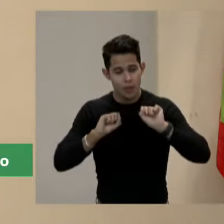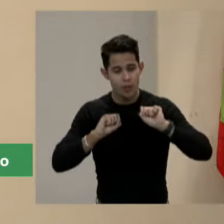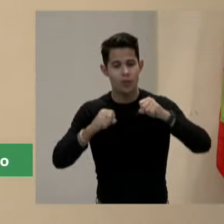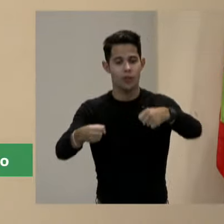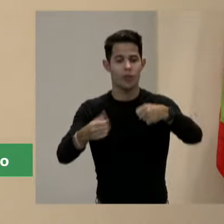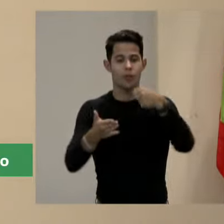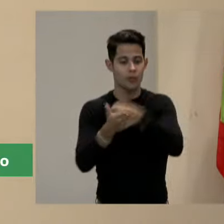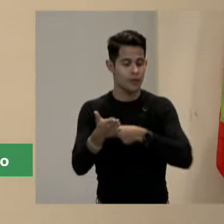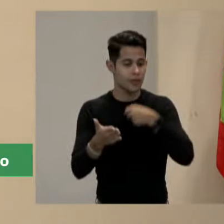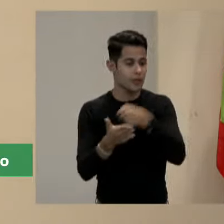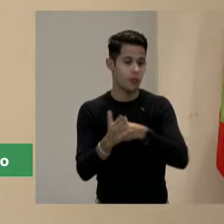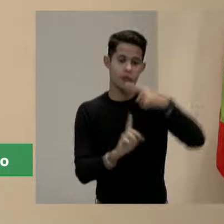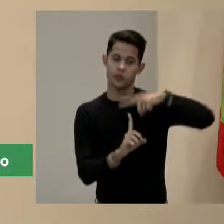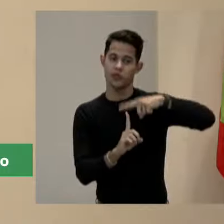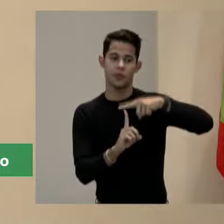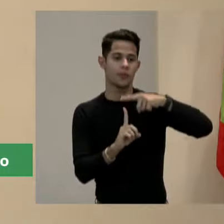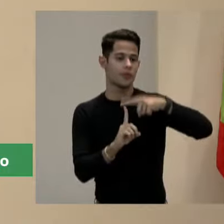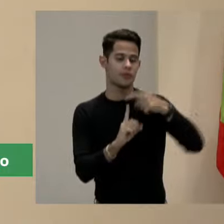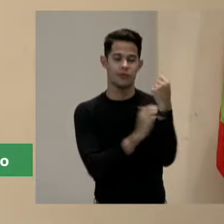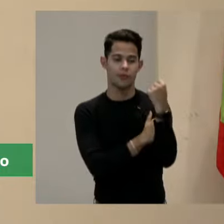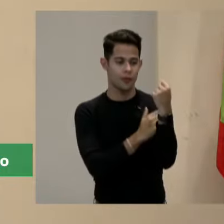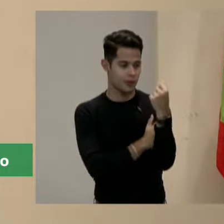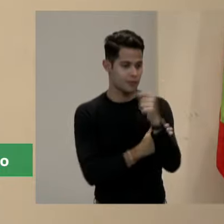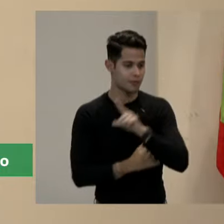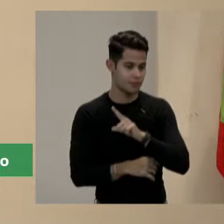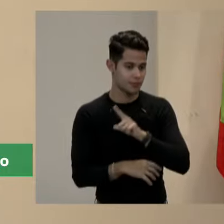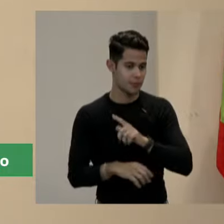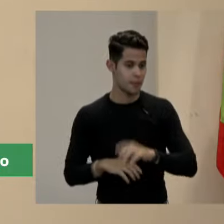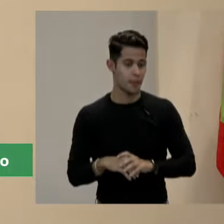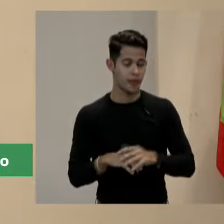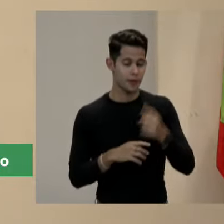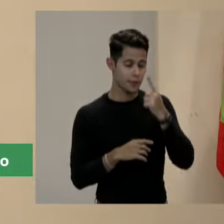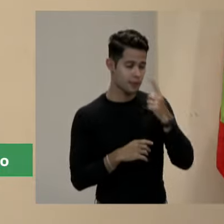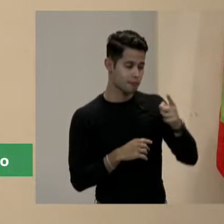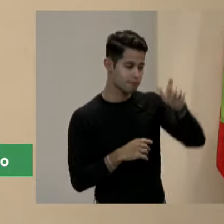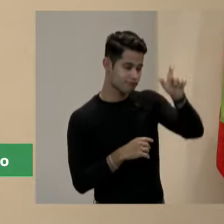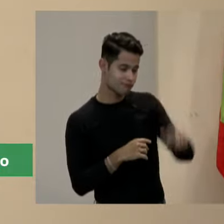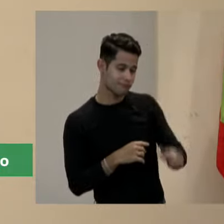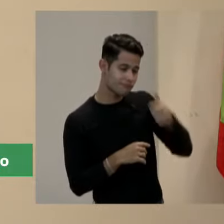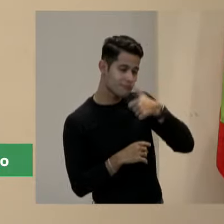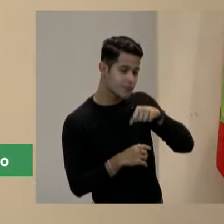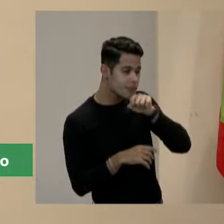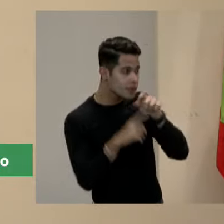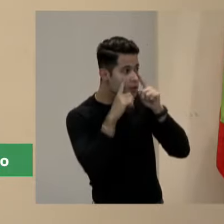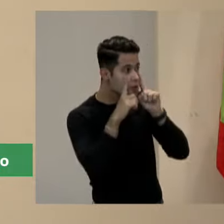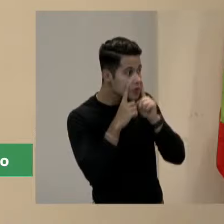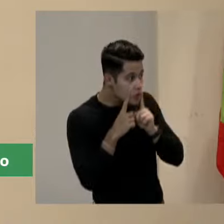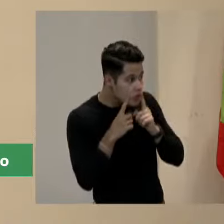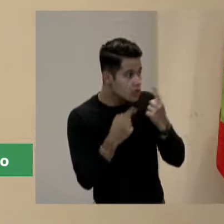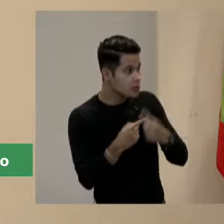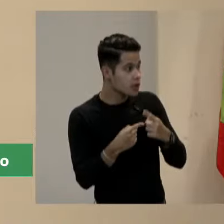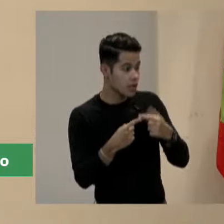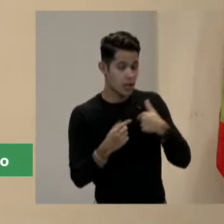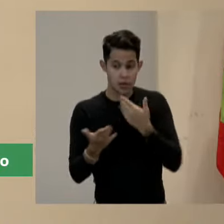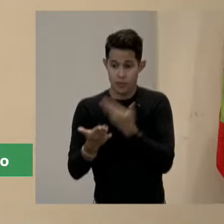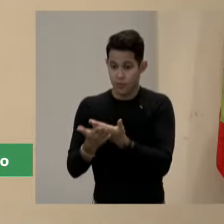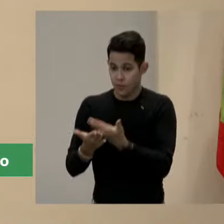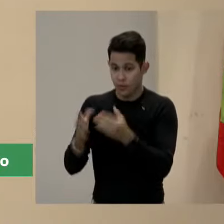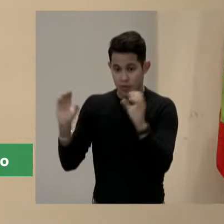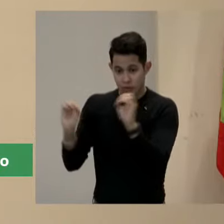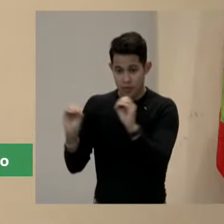que tem. E quando eu vi a minha mãe chorando porque eu não ia poder estudar, e já fazia 3 anos que estávamos